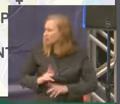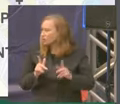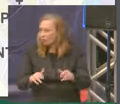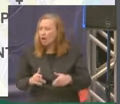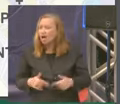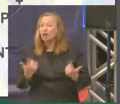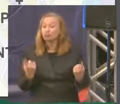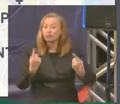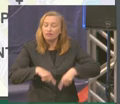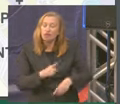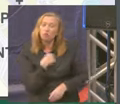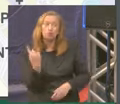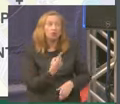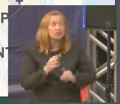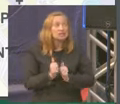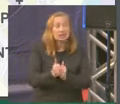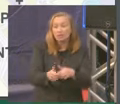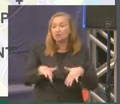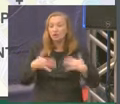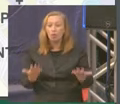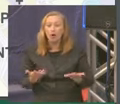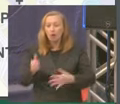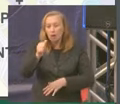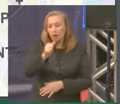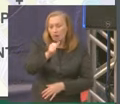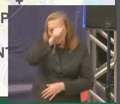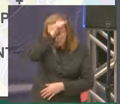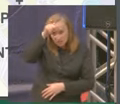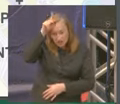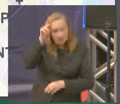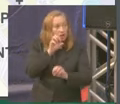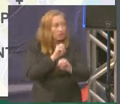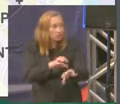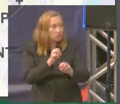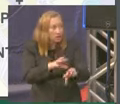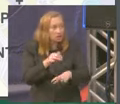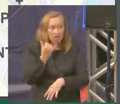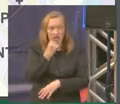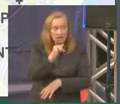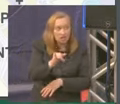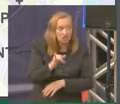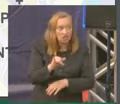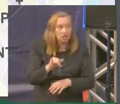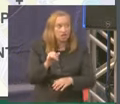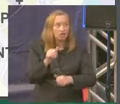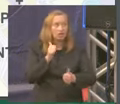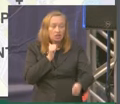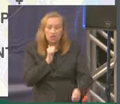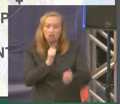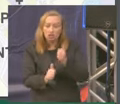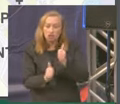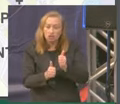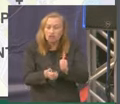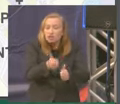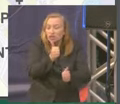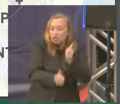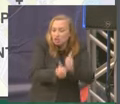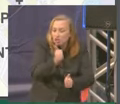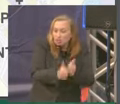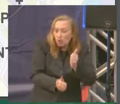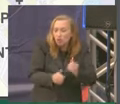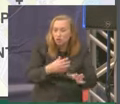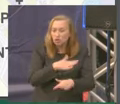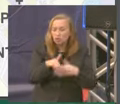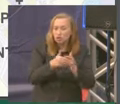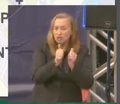o nosso desafio ali. Que segmentos? Prefeituras, educação, energia, trabalho, transporte. Todos os segmentos podem ser aprendidos